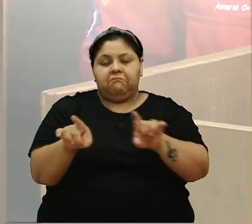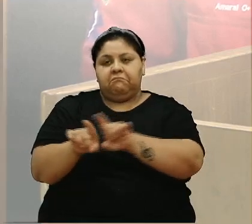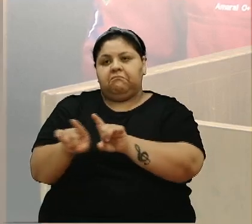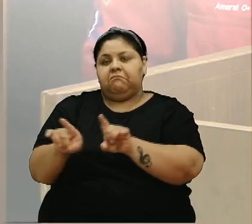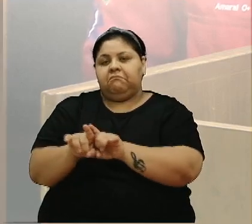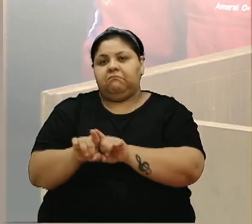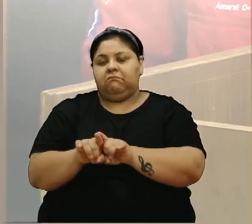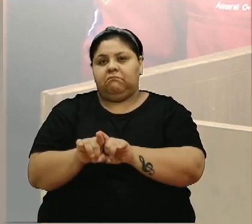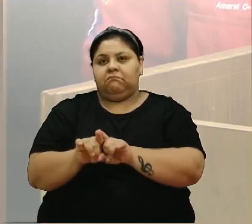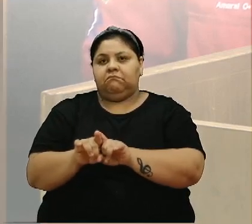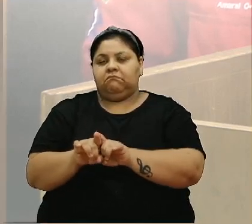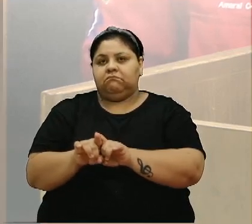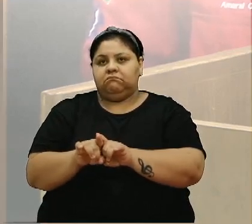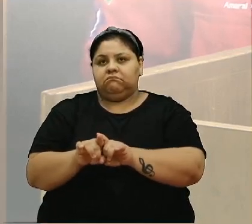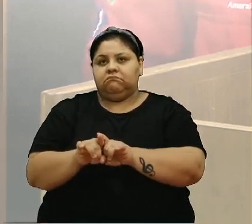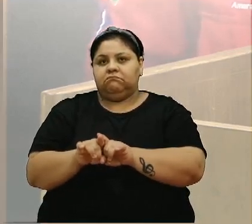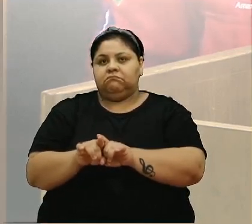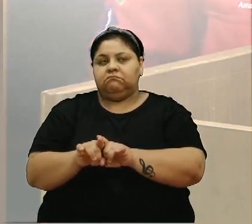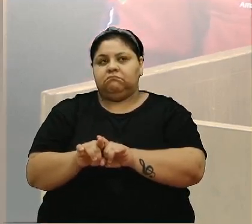também